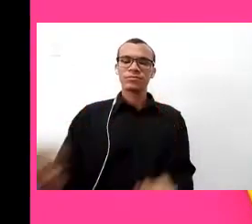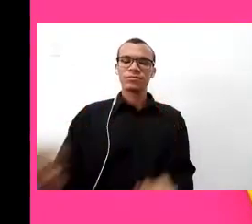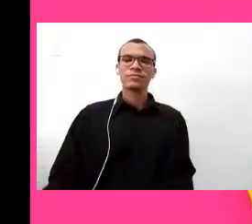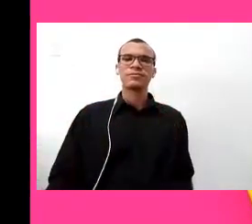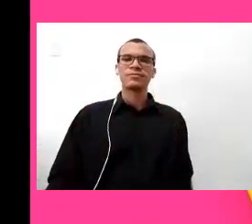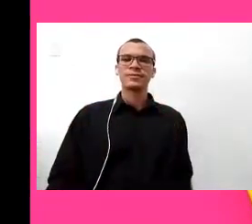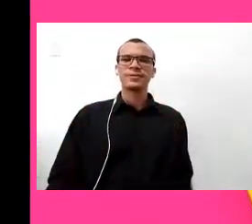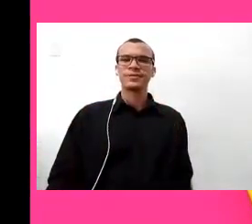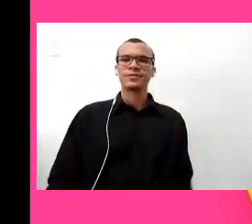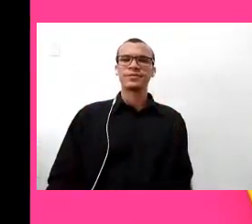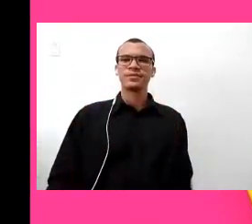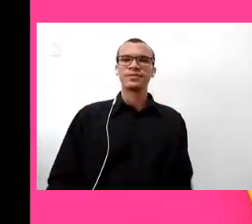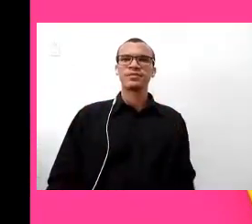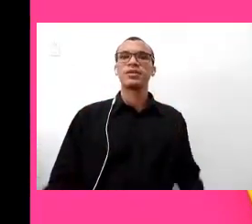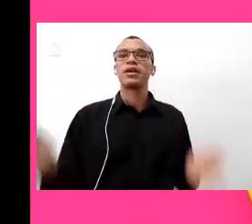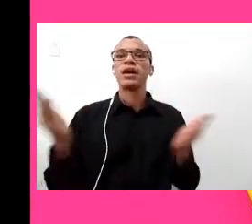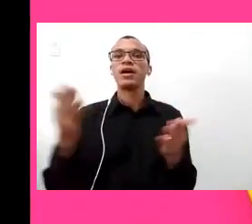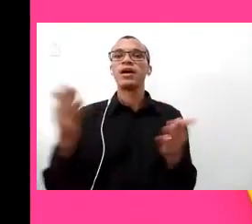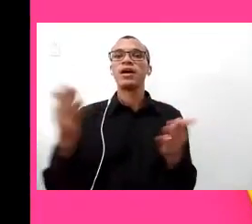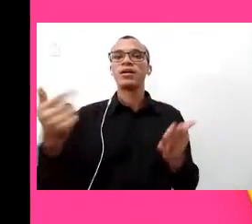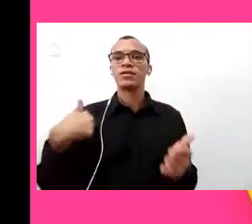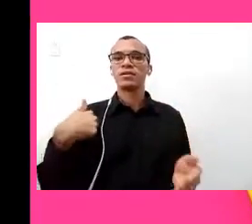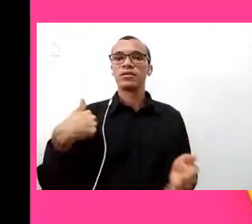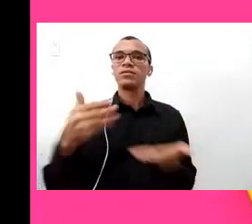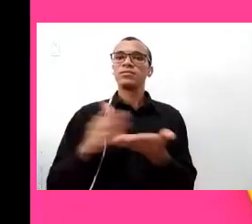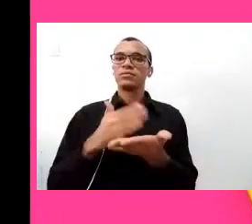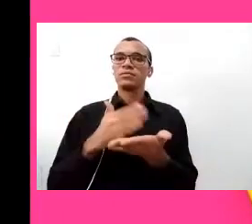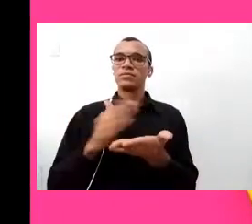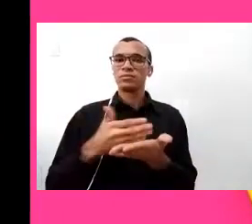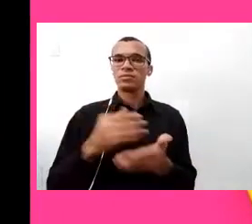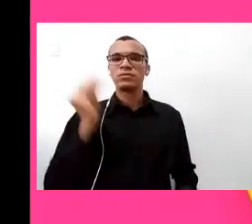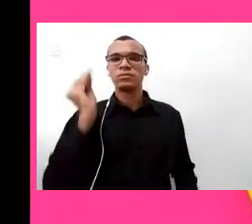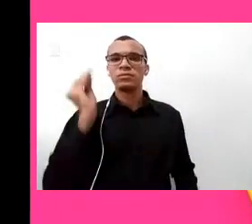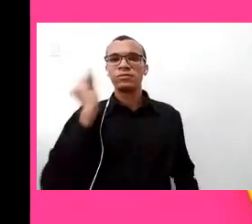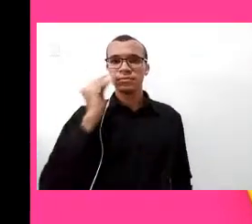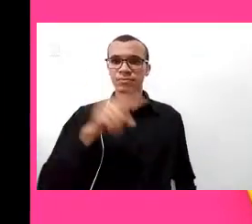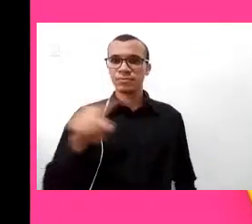na página, deixa eu só mostrar aqui de novo para vocês verem.